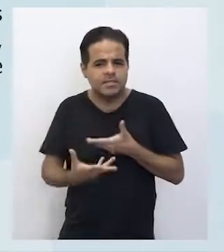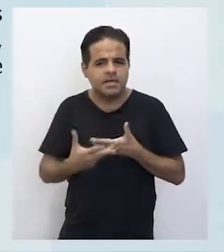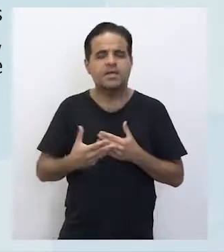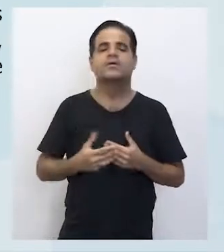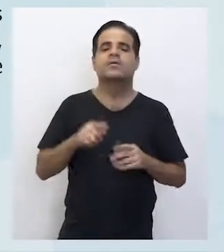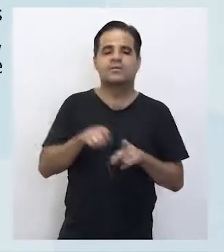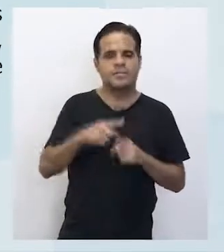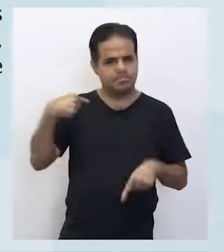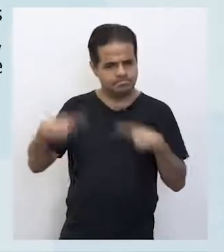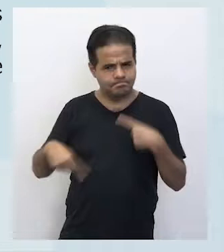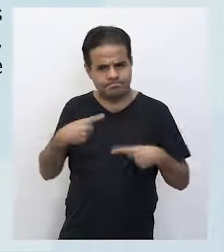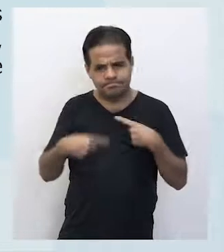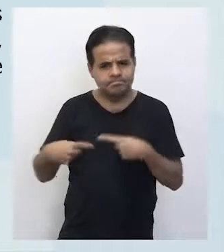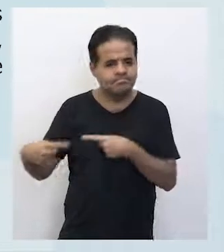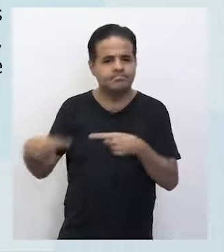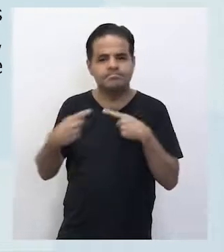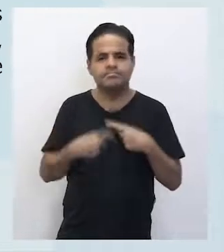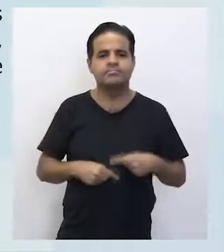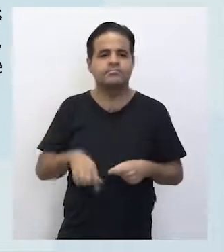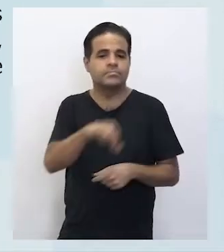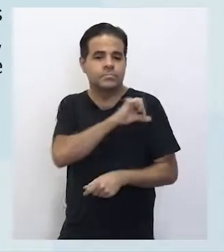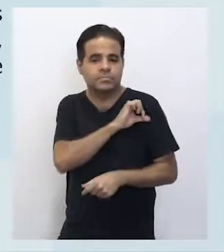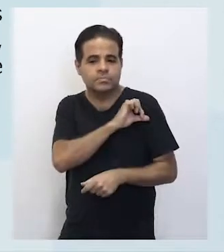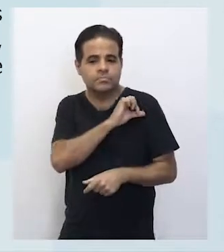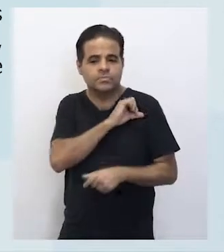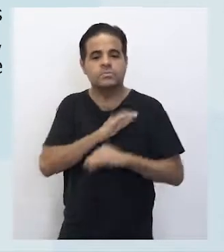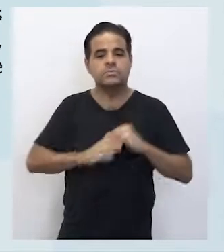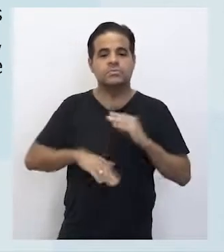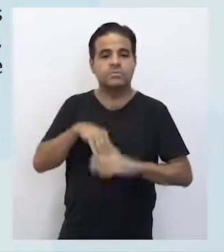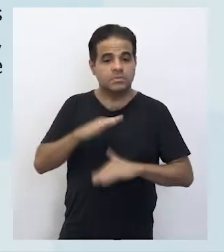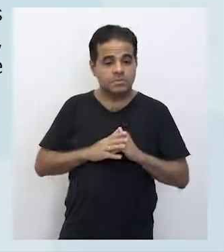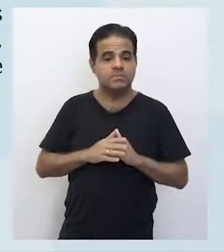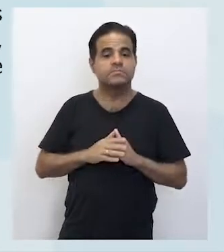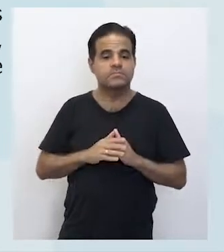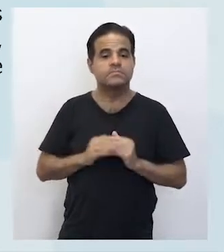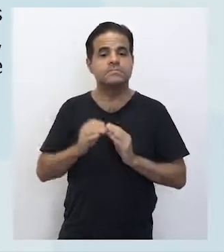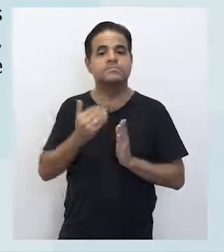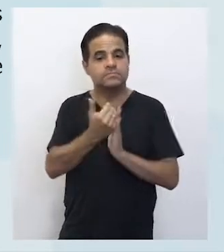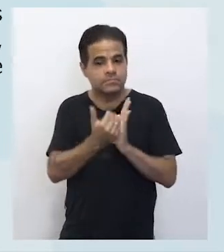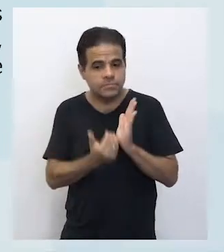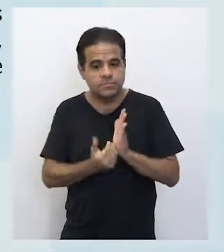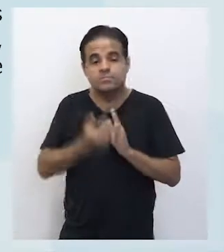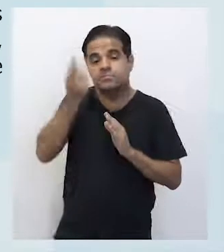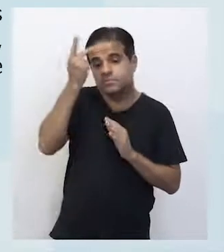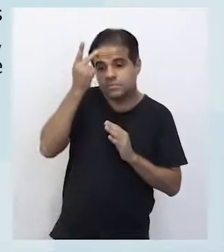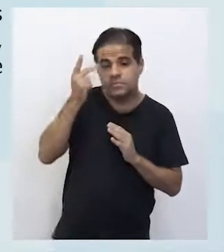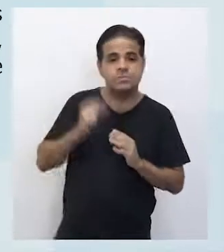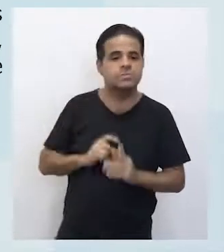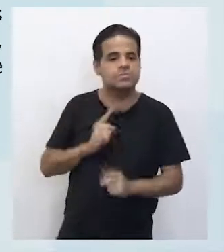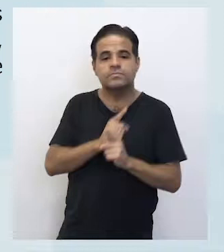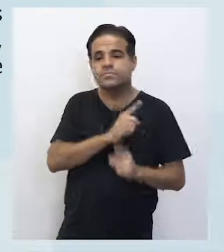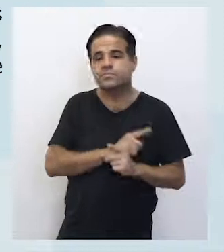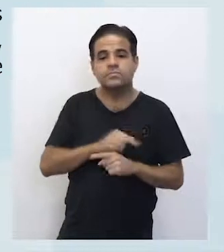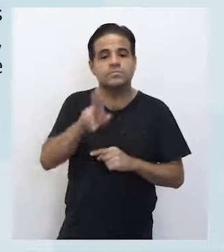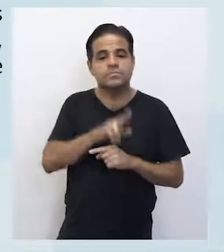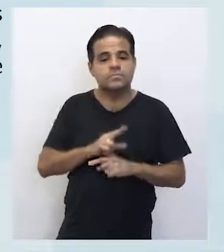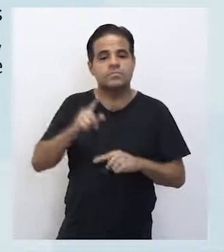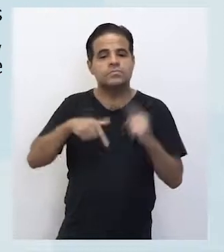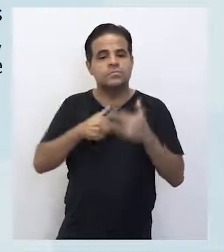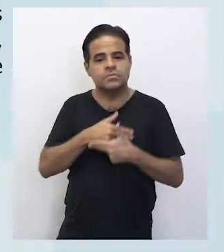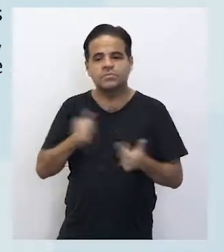argumentação e debate para o nono ano. E a habilidade do currículo paulista é identificar o uso de